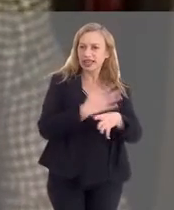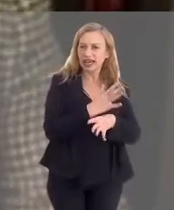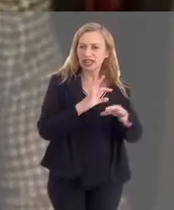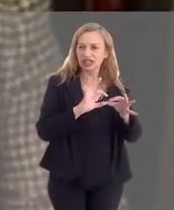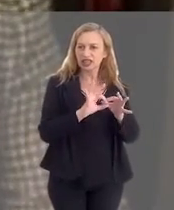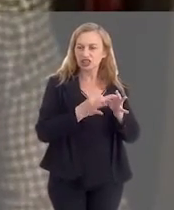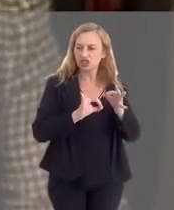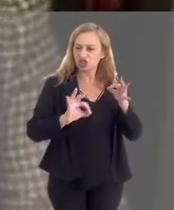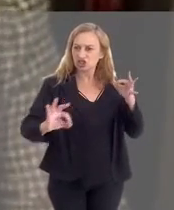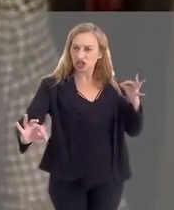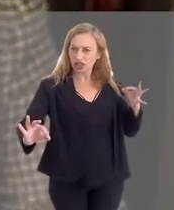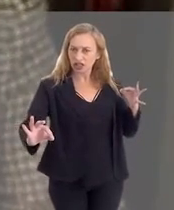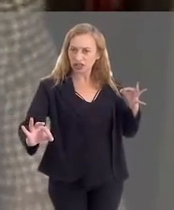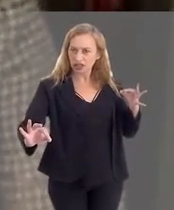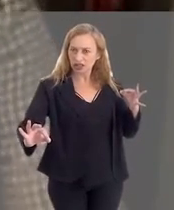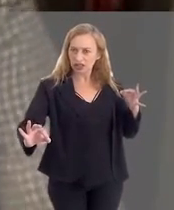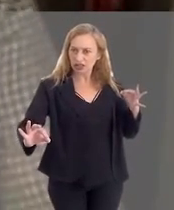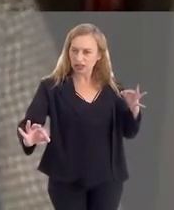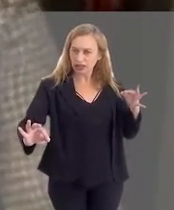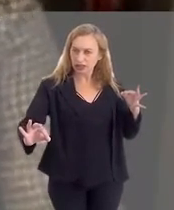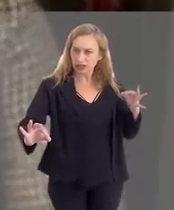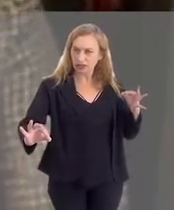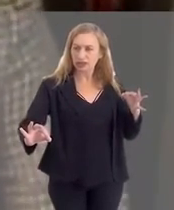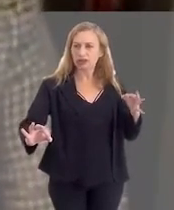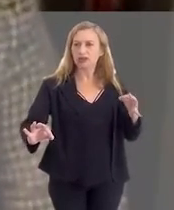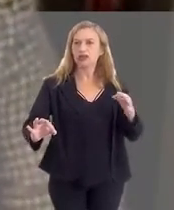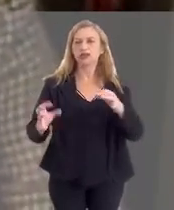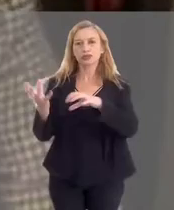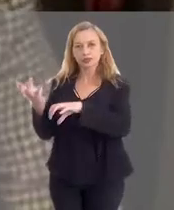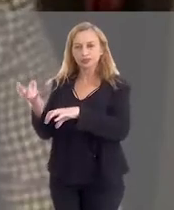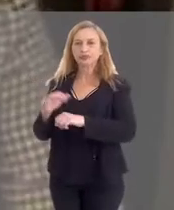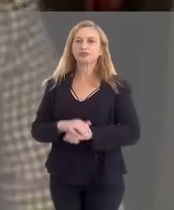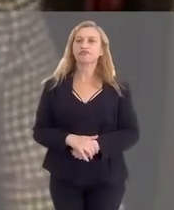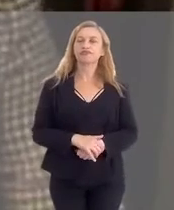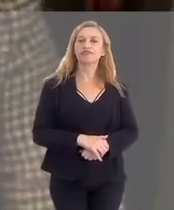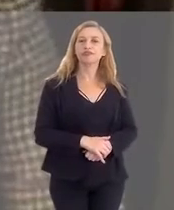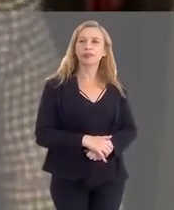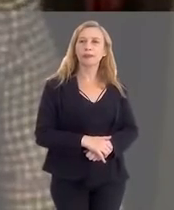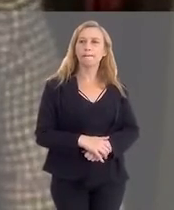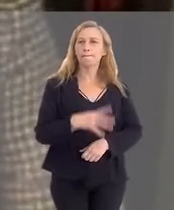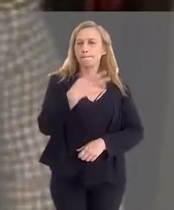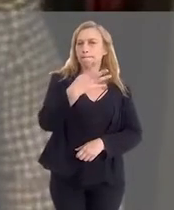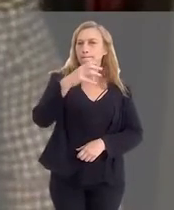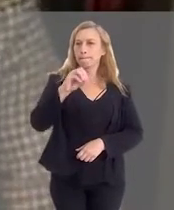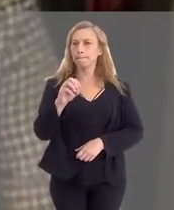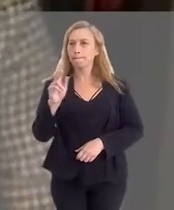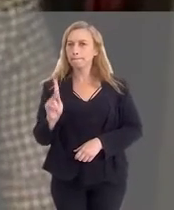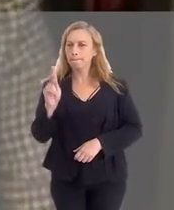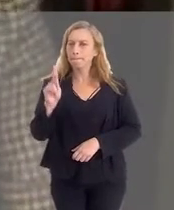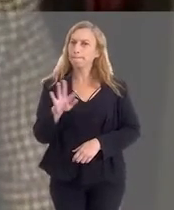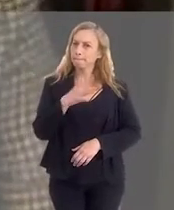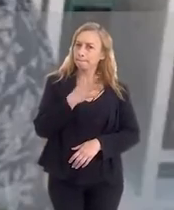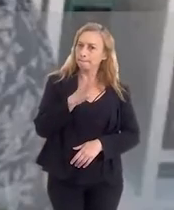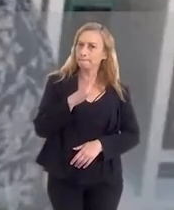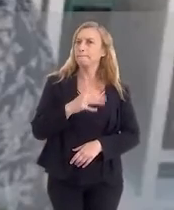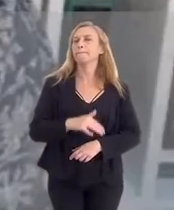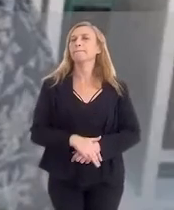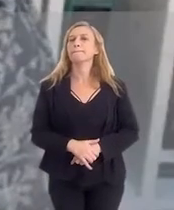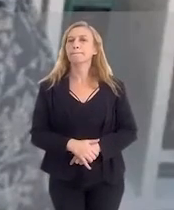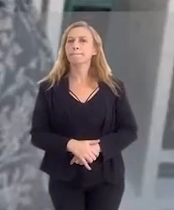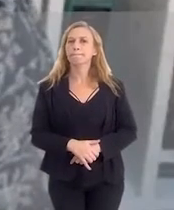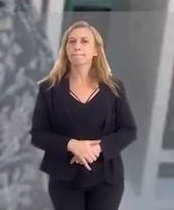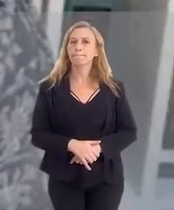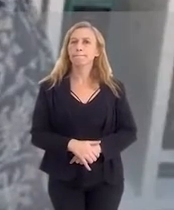distante do centro administrativo, né, do cartão postal da Esplanada dos Ministérios. Ela fica a 40 quilômetros, mais ou